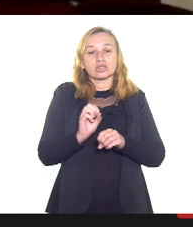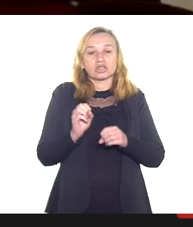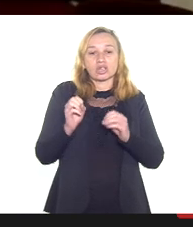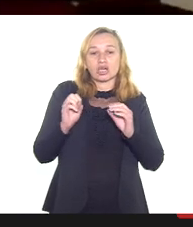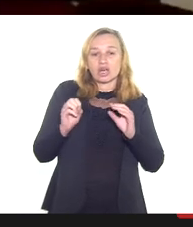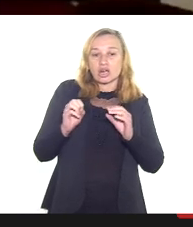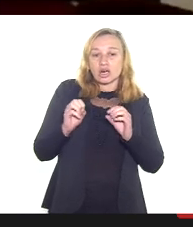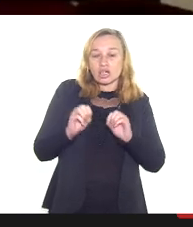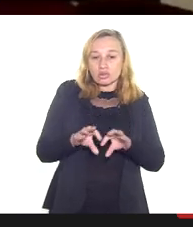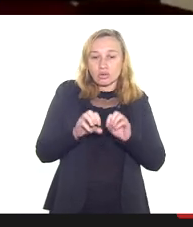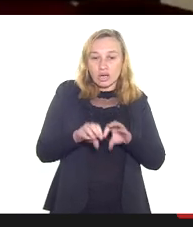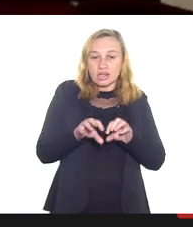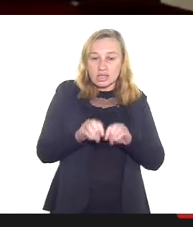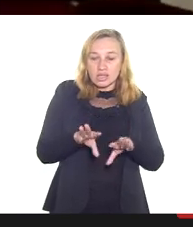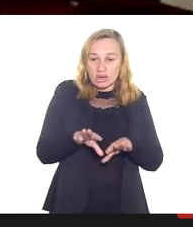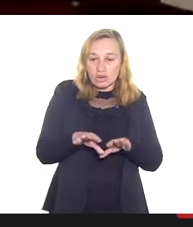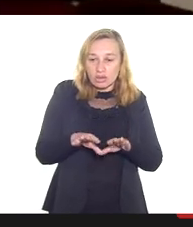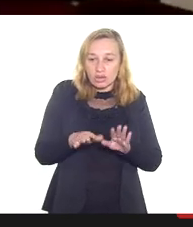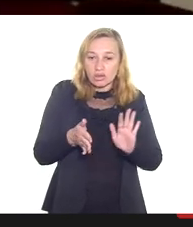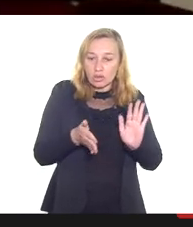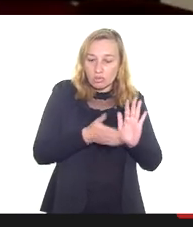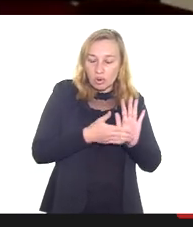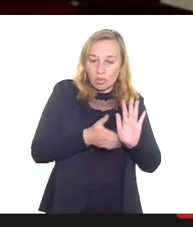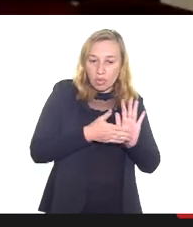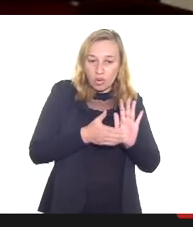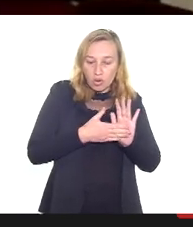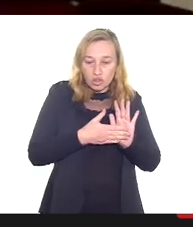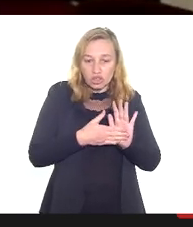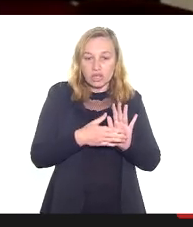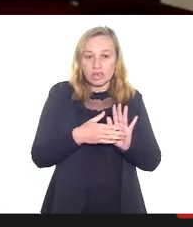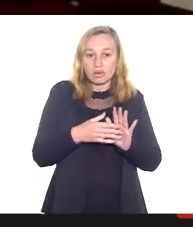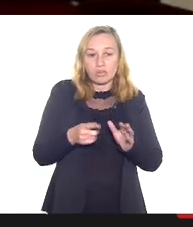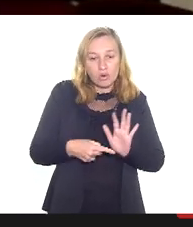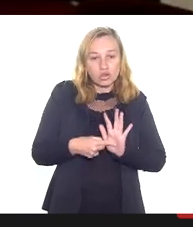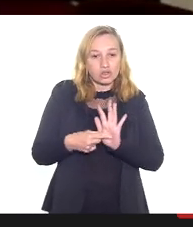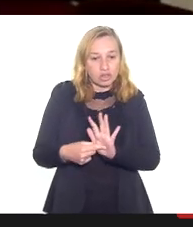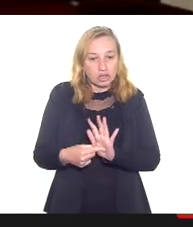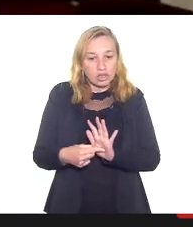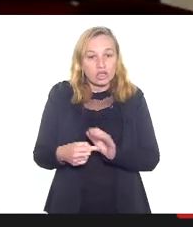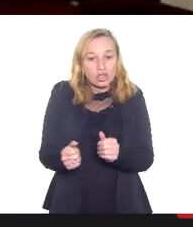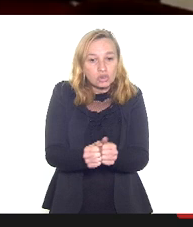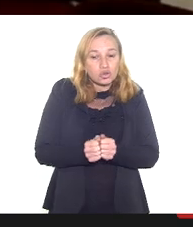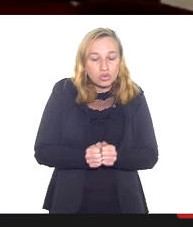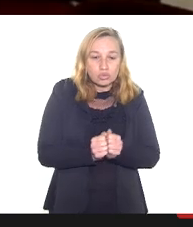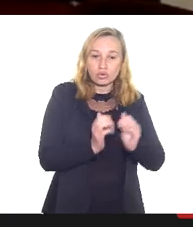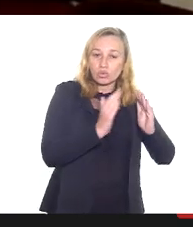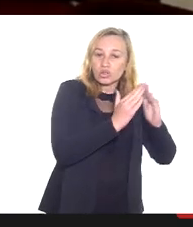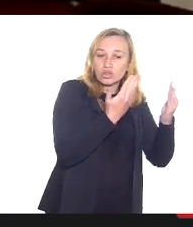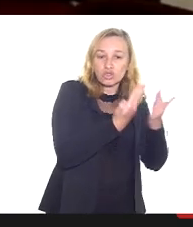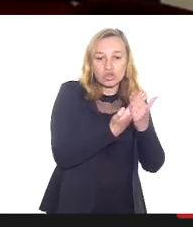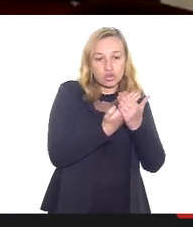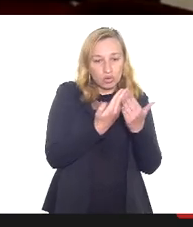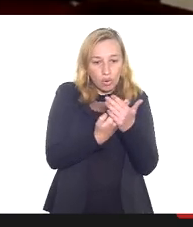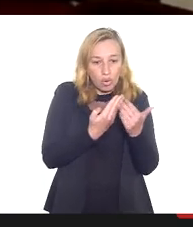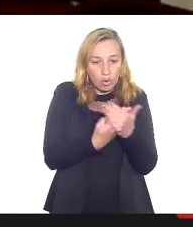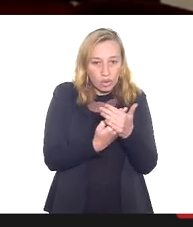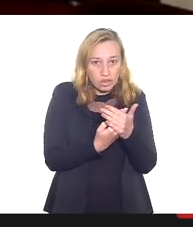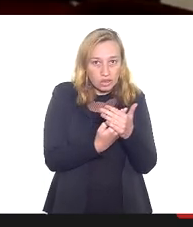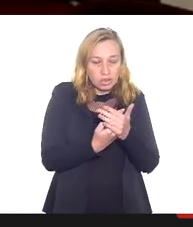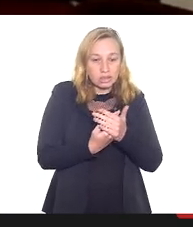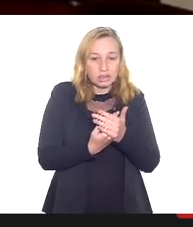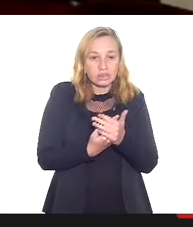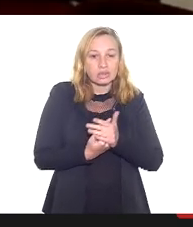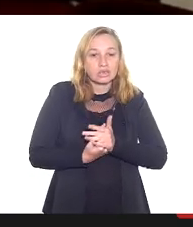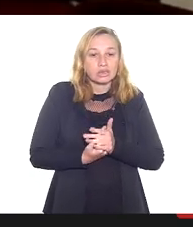repassando o status da ação da Secretaria de Educação junto às suas unidades escolares e ações